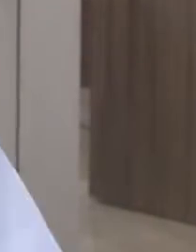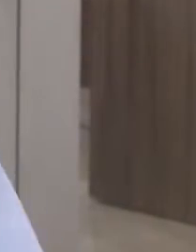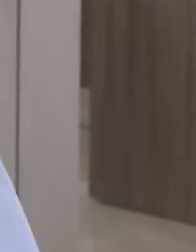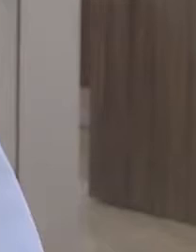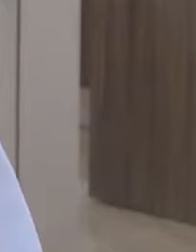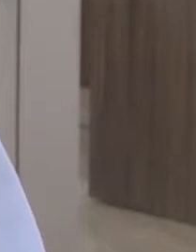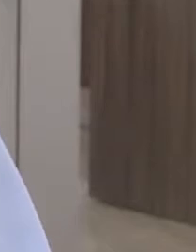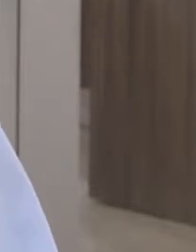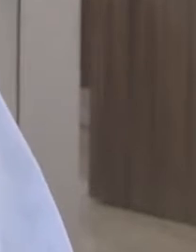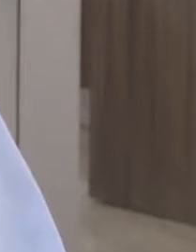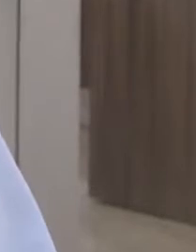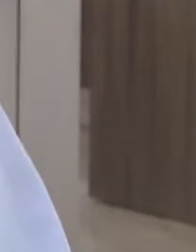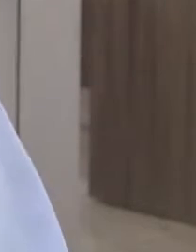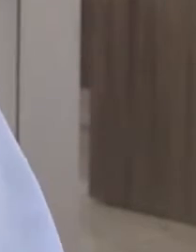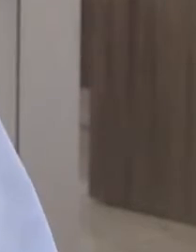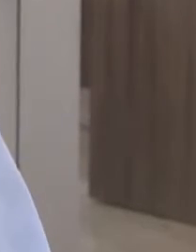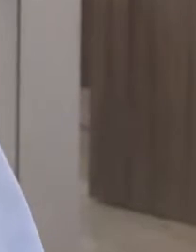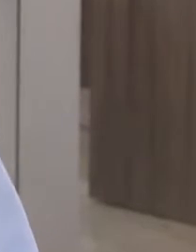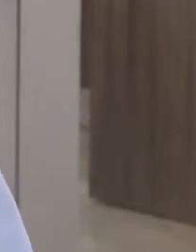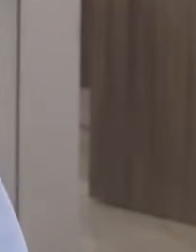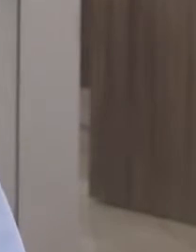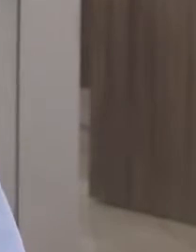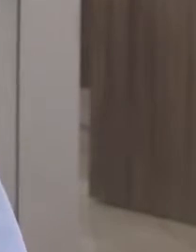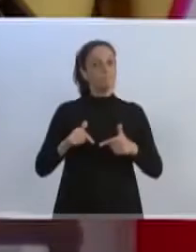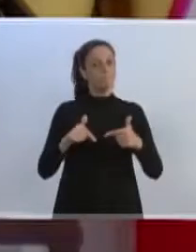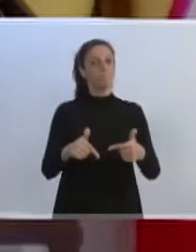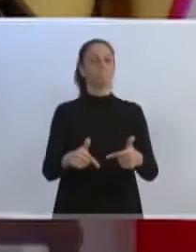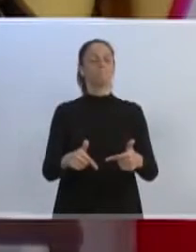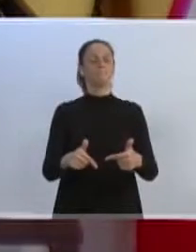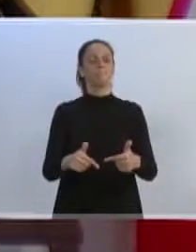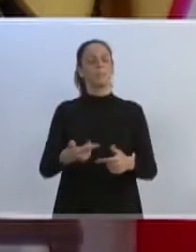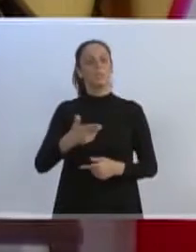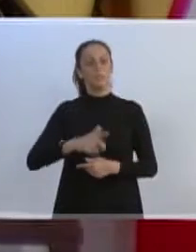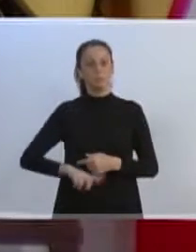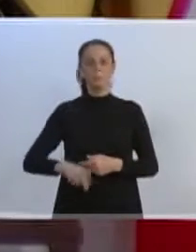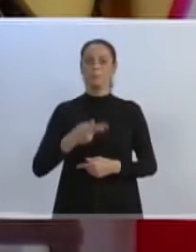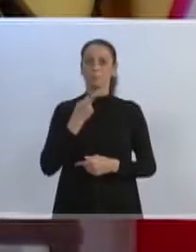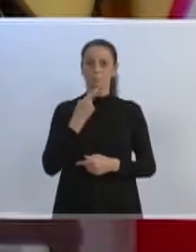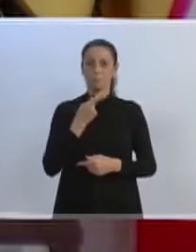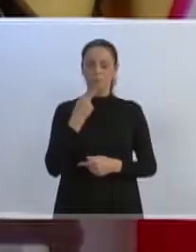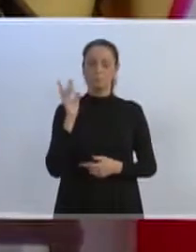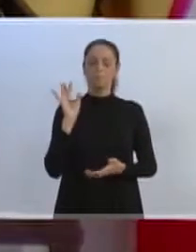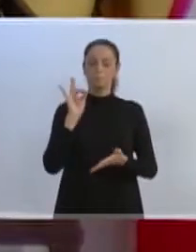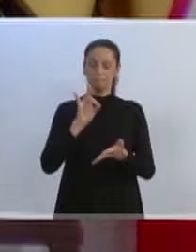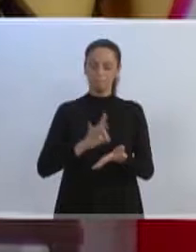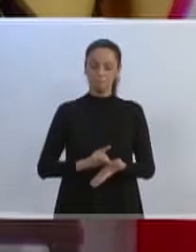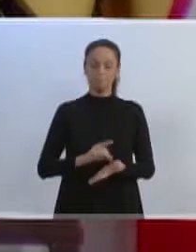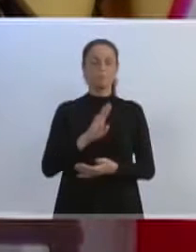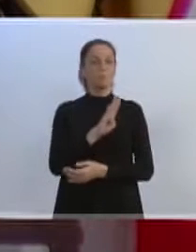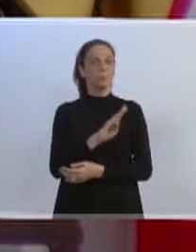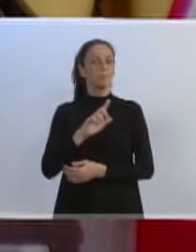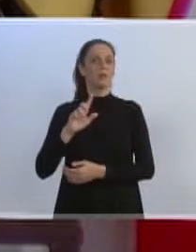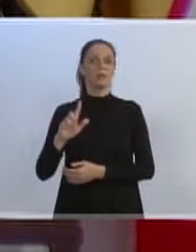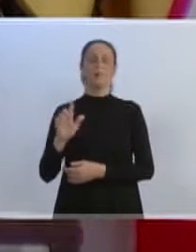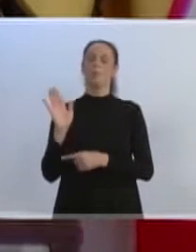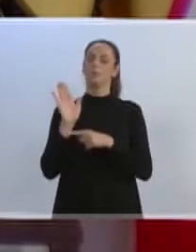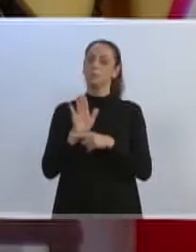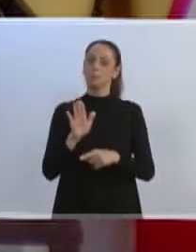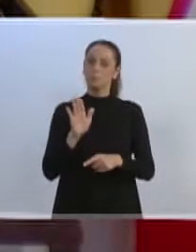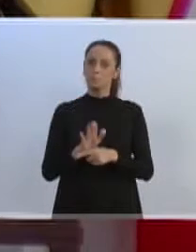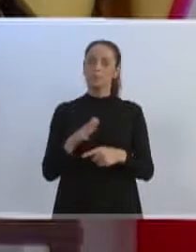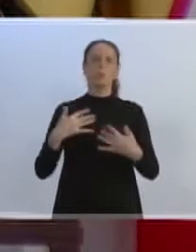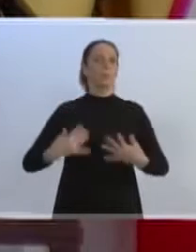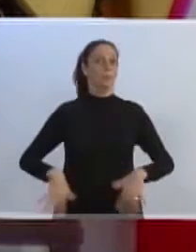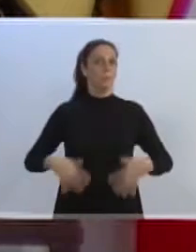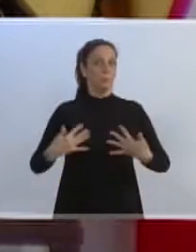e cobrar firmes das operadoras a melhoria na qualidade desse sinal. Marcelo Lanzarin enfatizou o sistema para a implantação da regulação